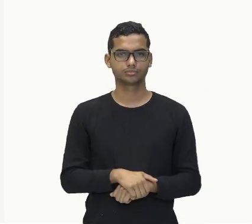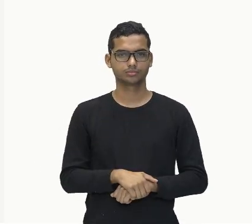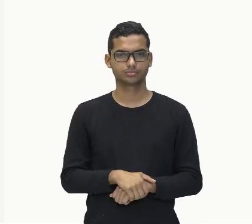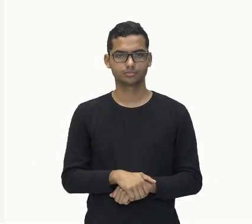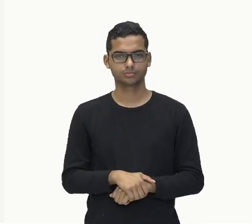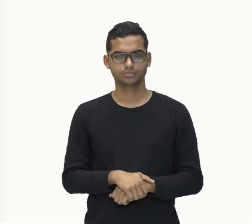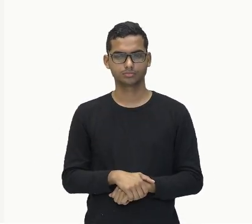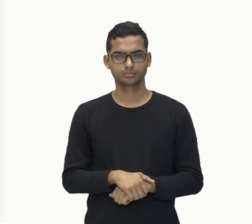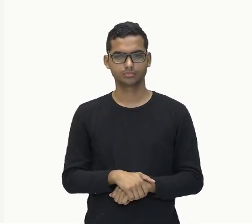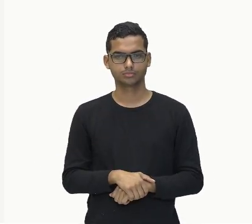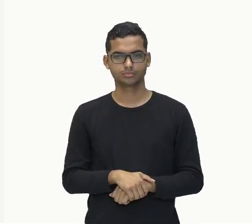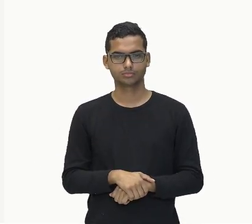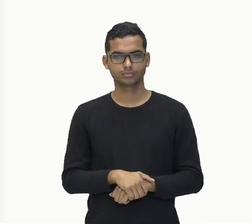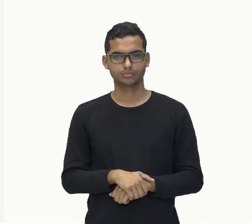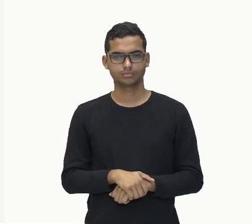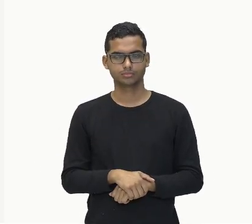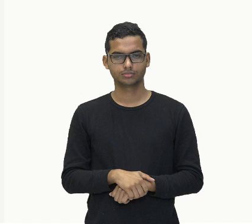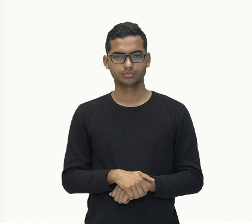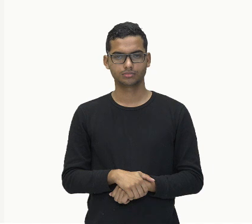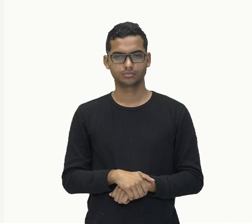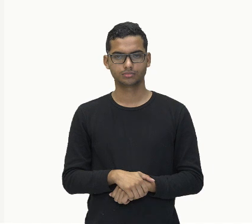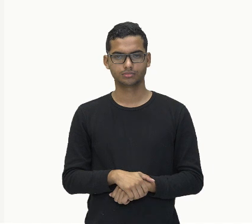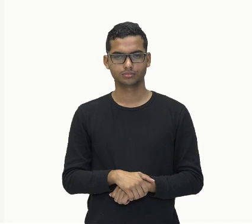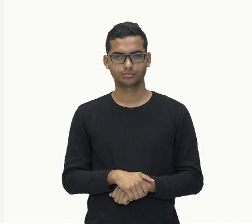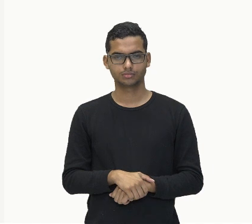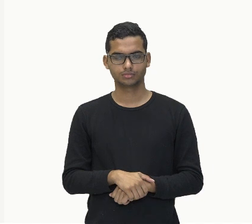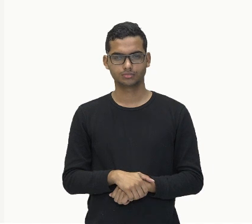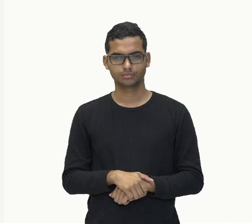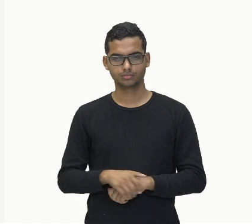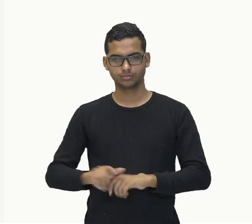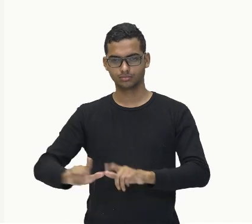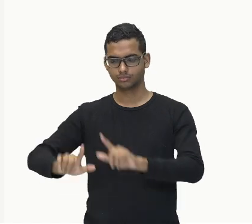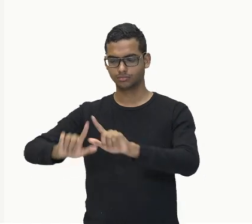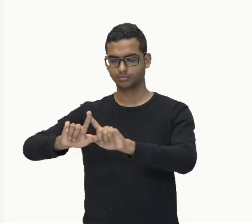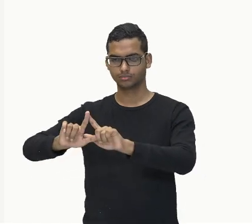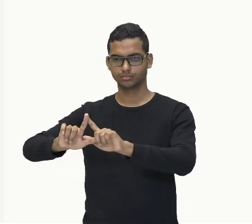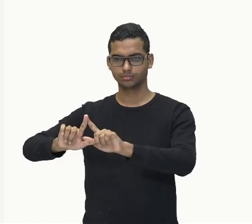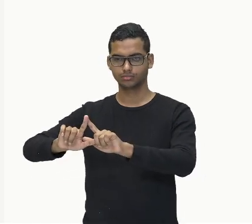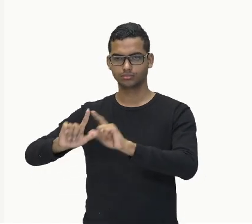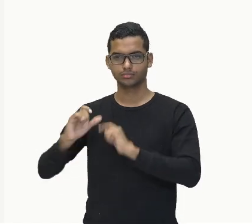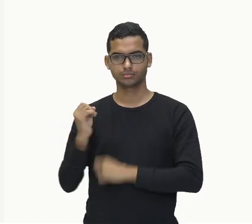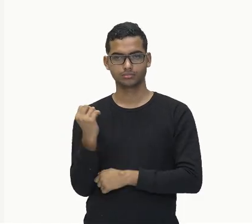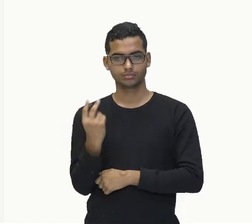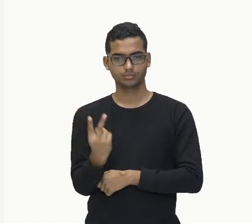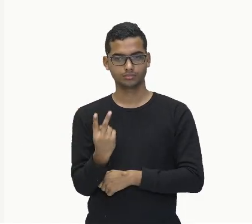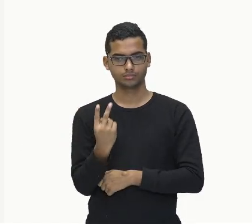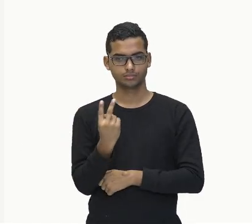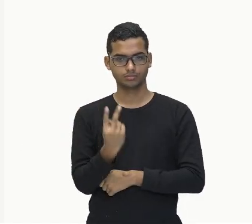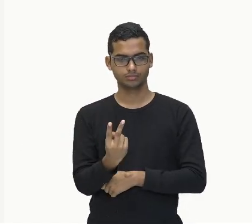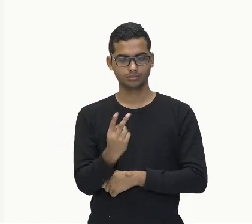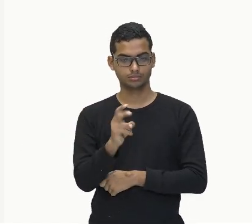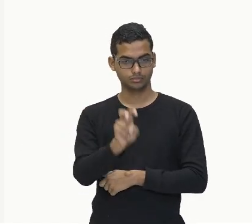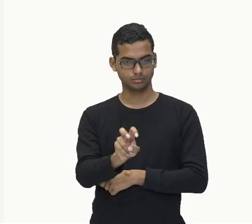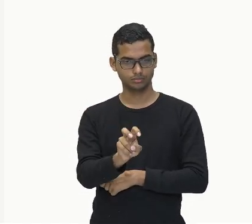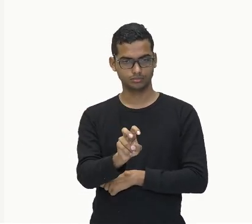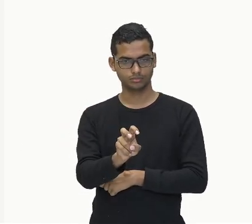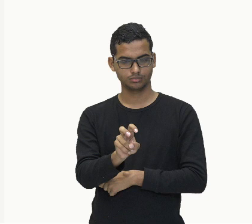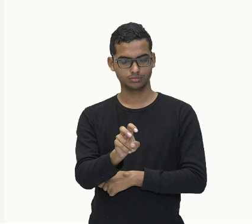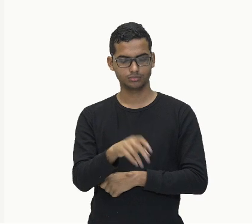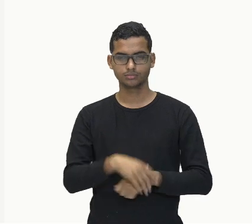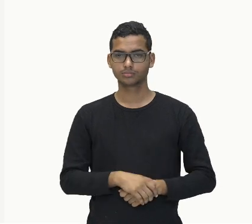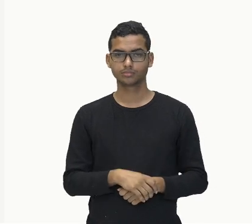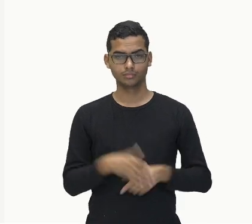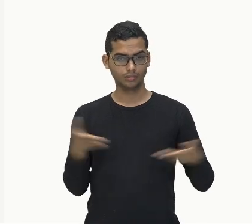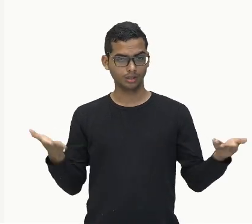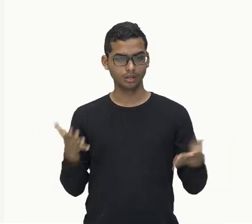E agora, 1 mais 24 é 225. Então, o valor de delta é 225. E agora, a gente